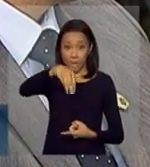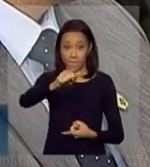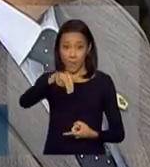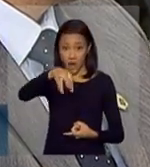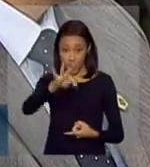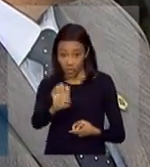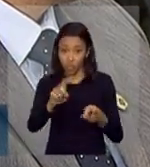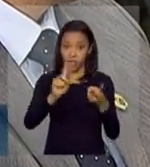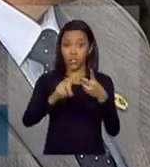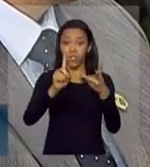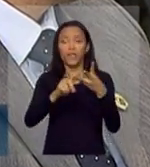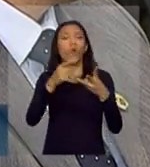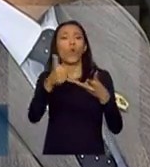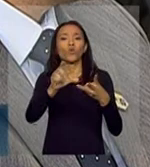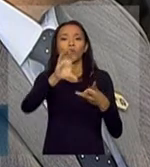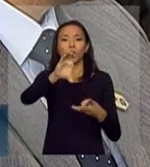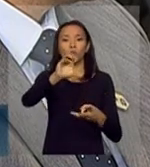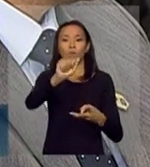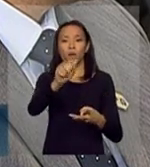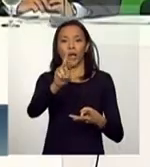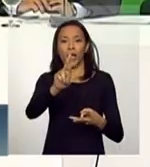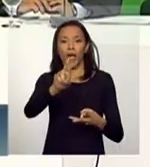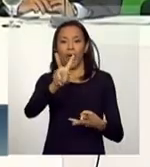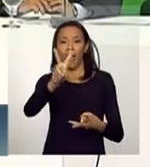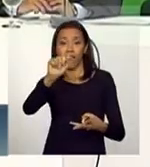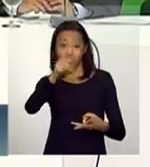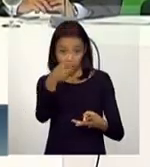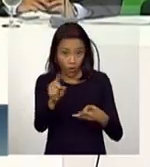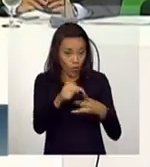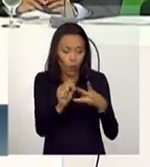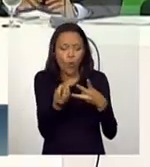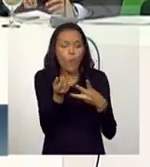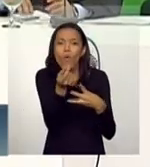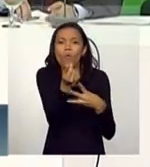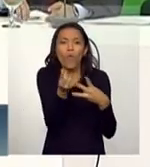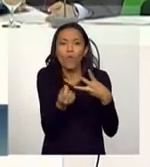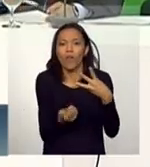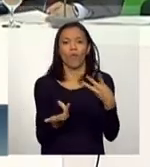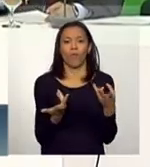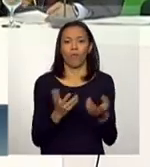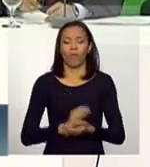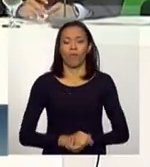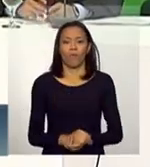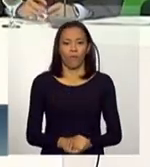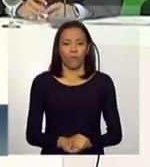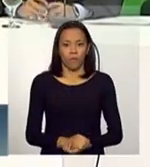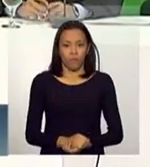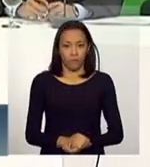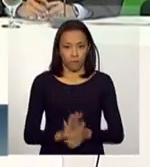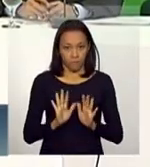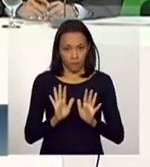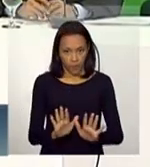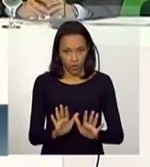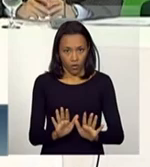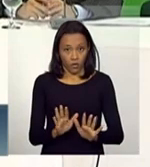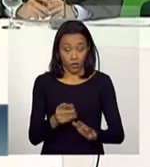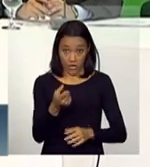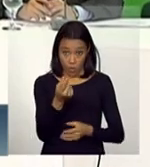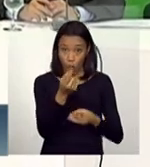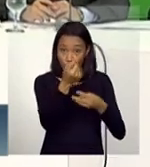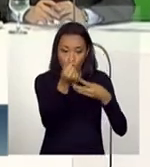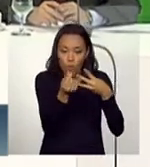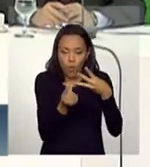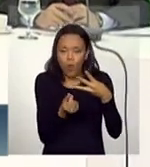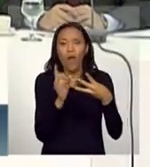são naturalmente objeto de curiosidade nossa. As alíquotas não serão definidas pelo Congresso, e sim